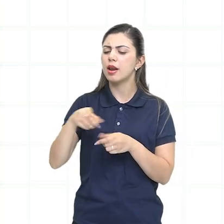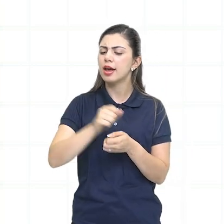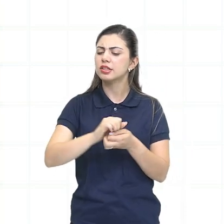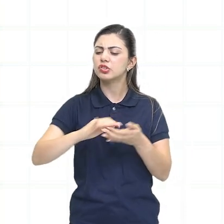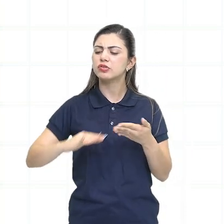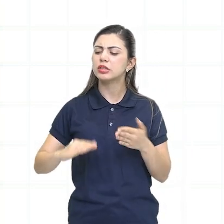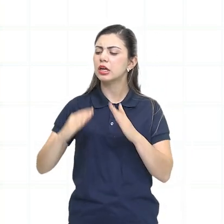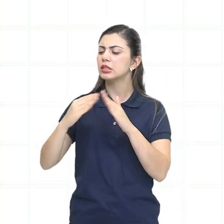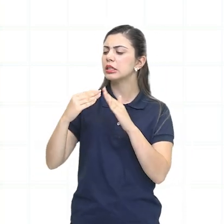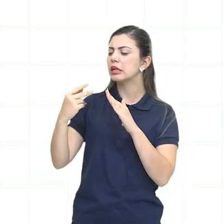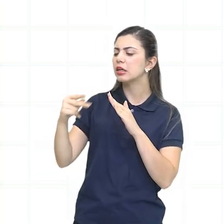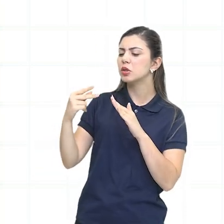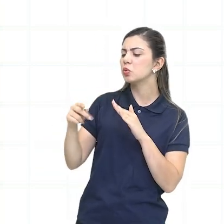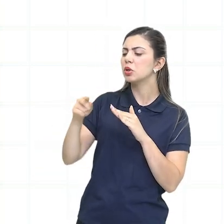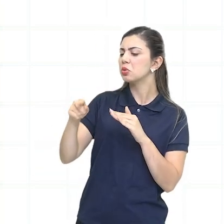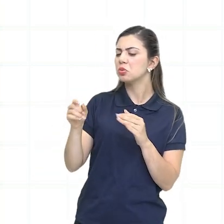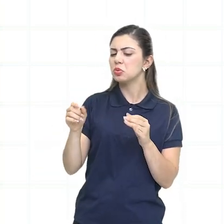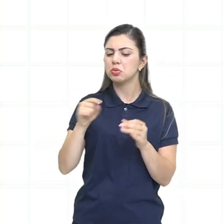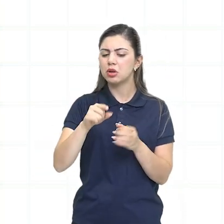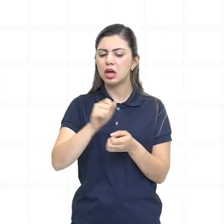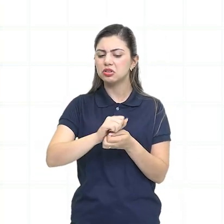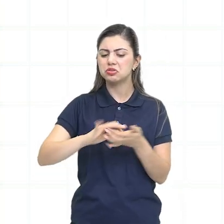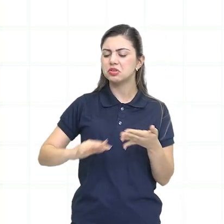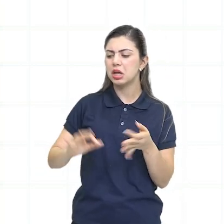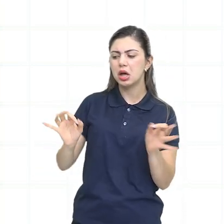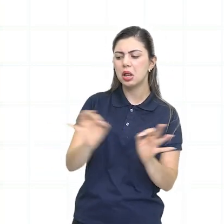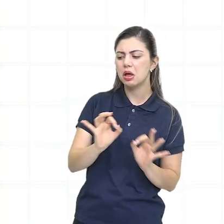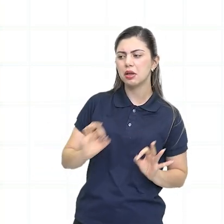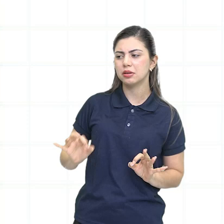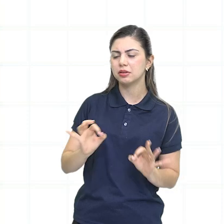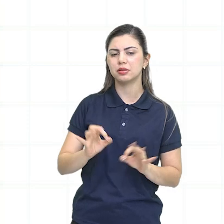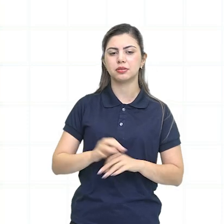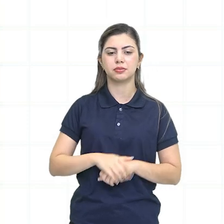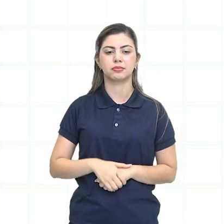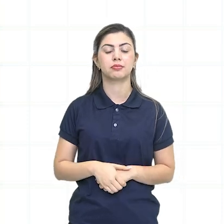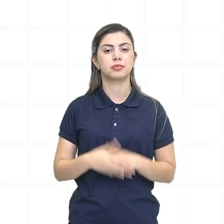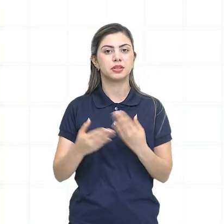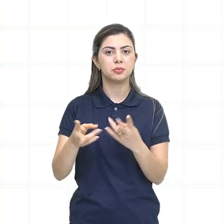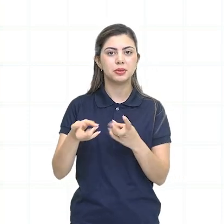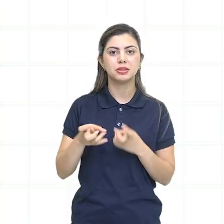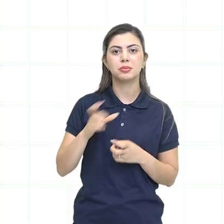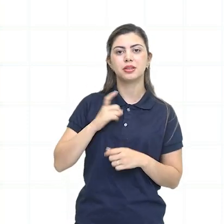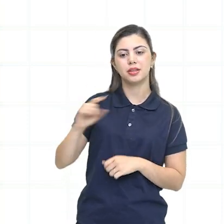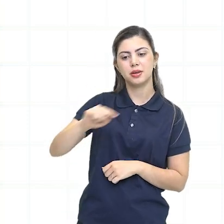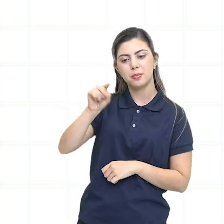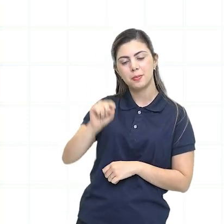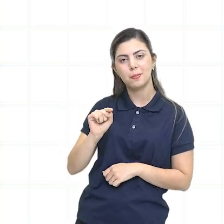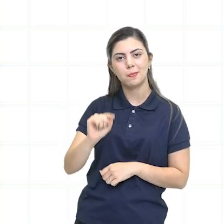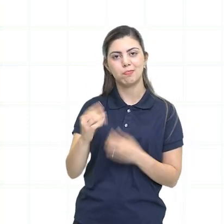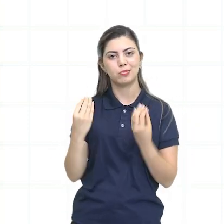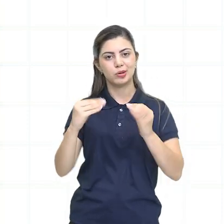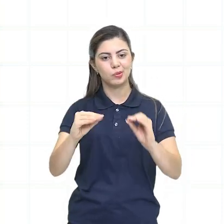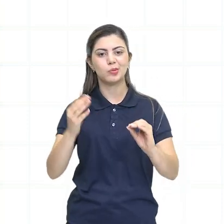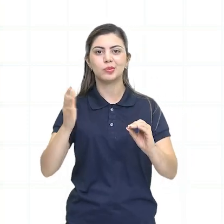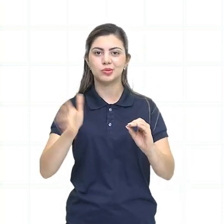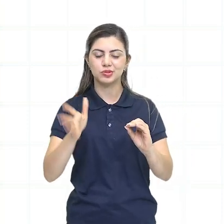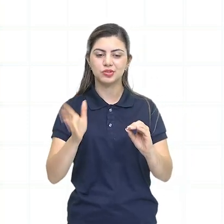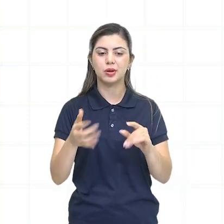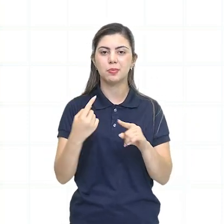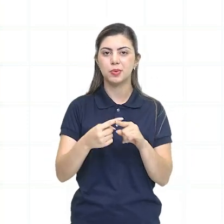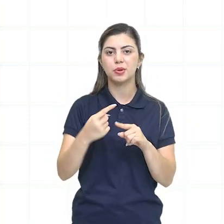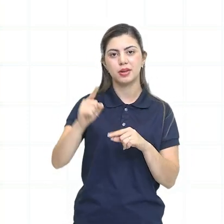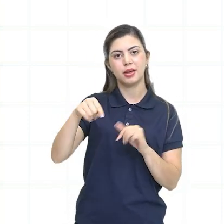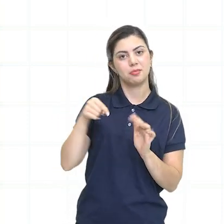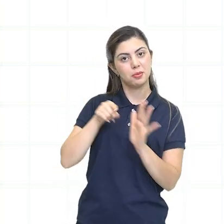de casa? Então, aqui nós já abordamos, né, aqui, o ponto de interrogação, vejo que ele está aqui novamente, porque